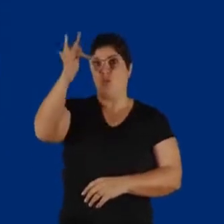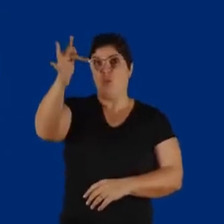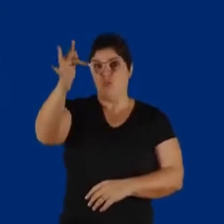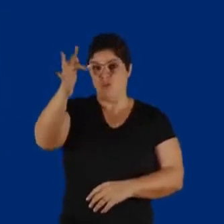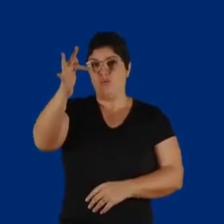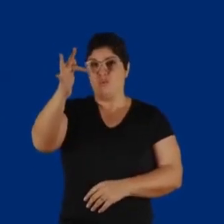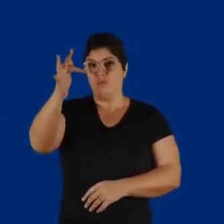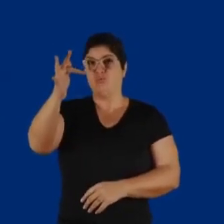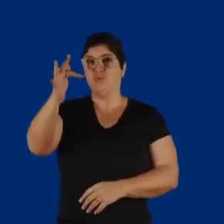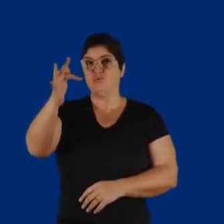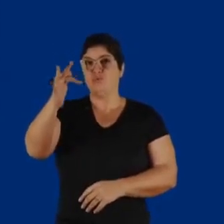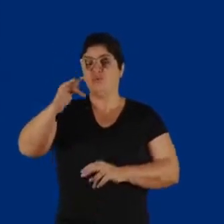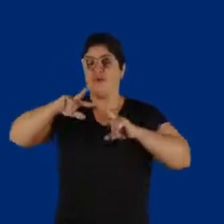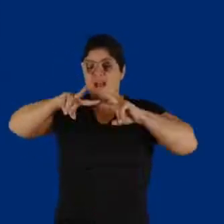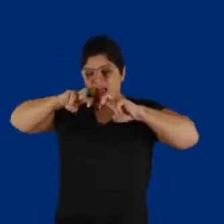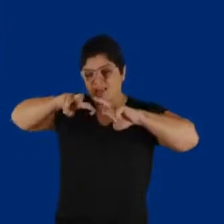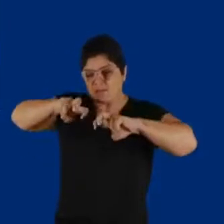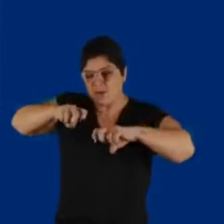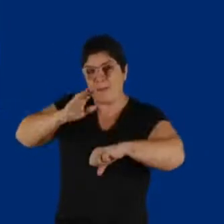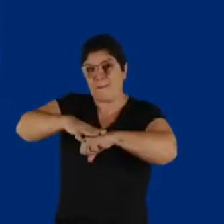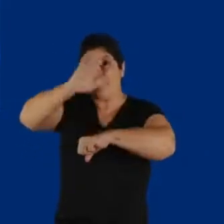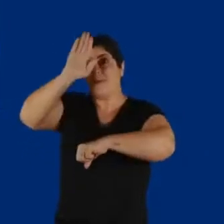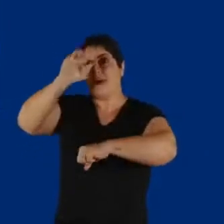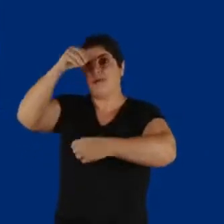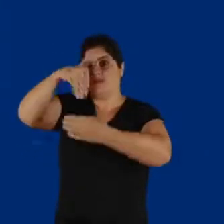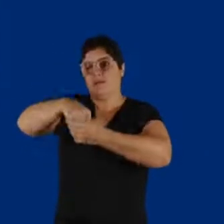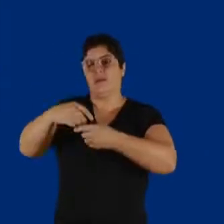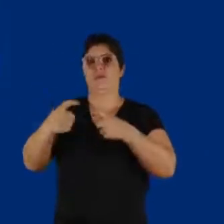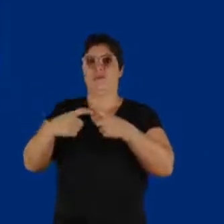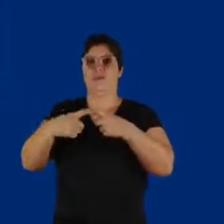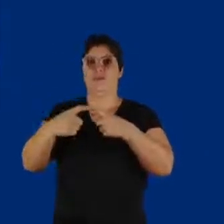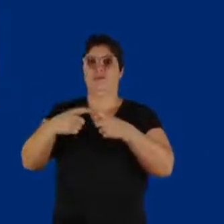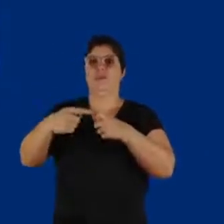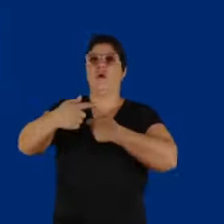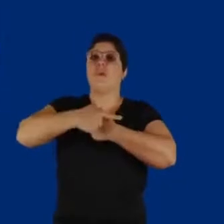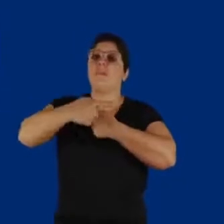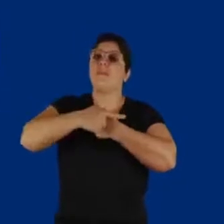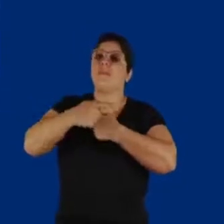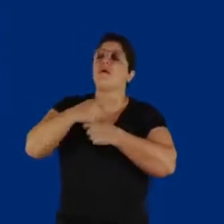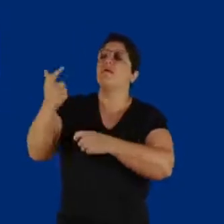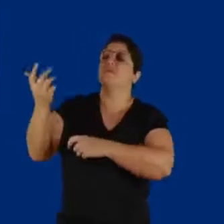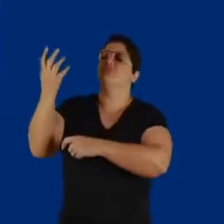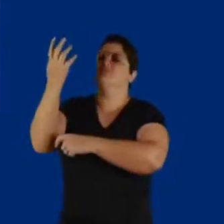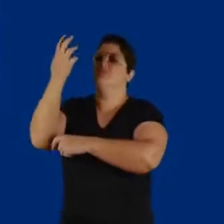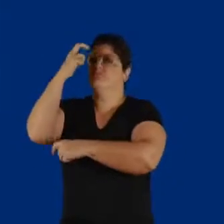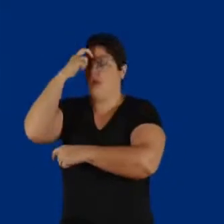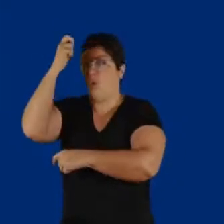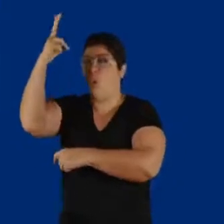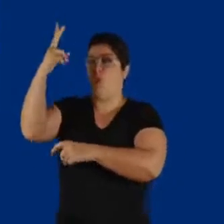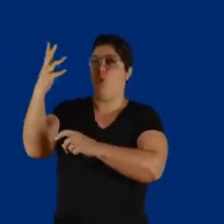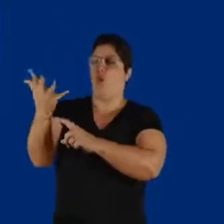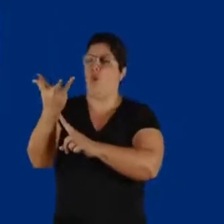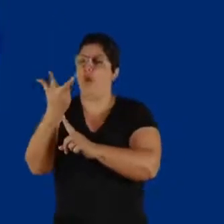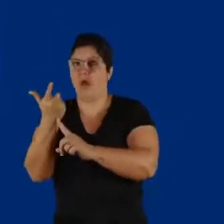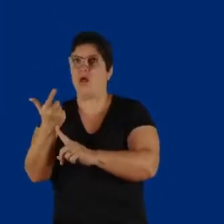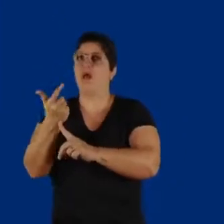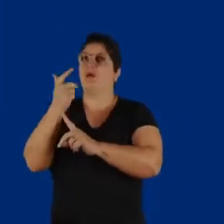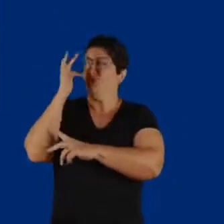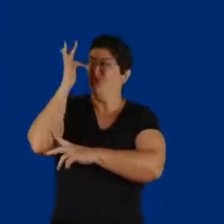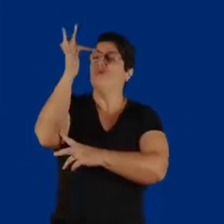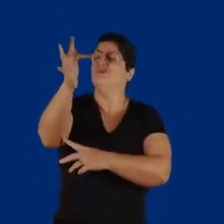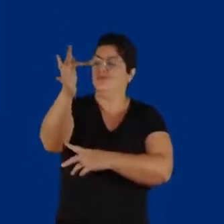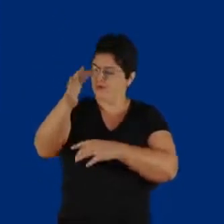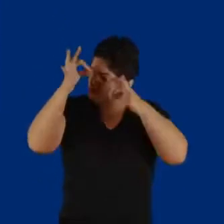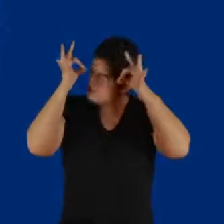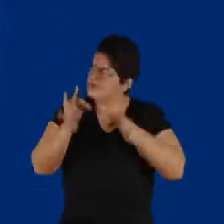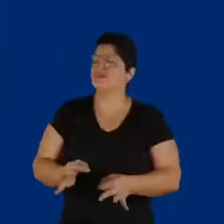mais explorada na medicina, que é o papel da cultura, o papel da arte. Com certeza, no futuro, todos os postos